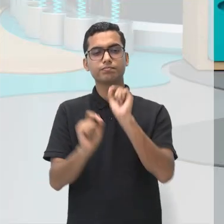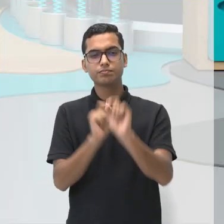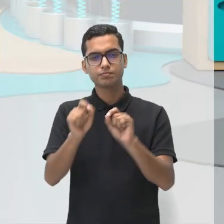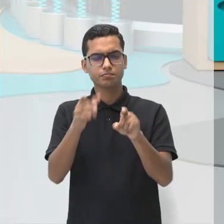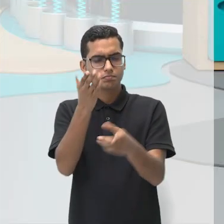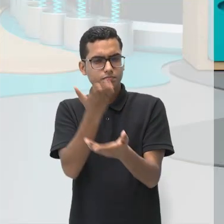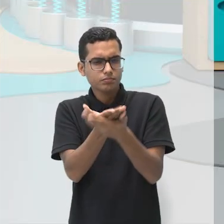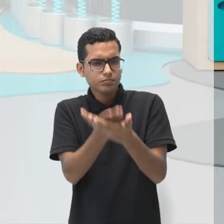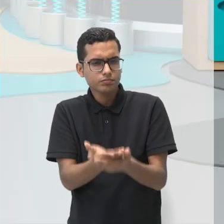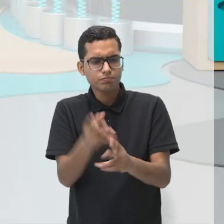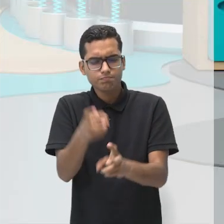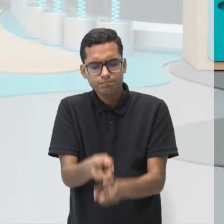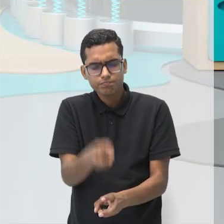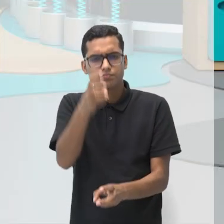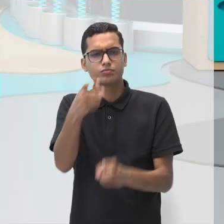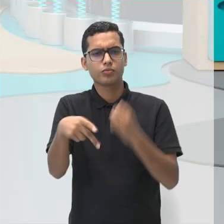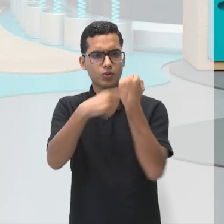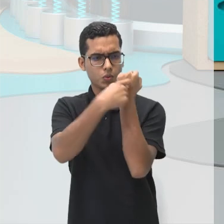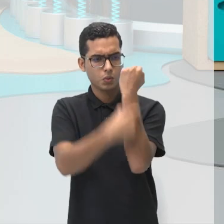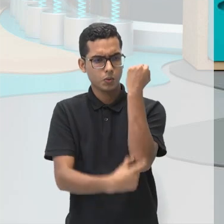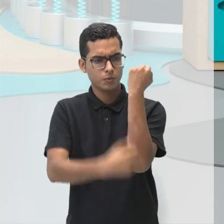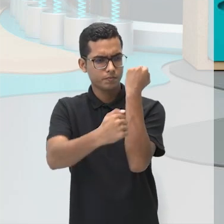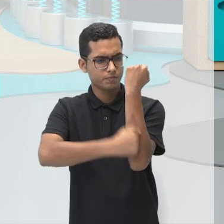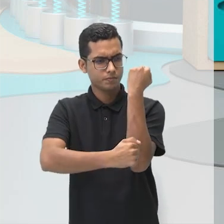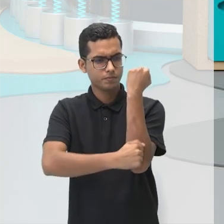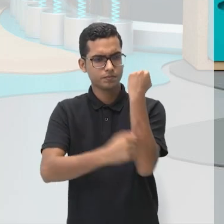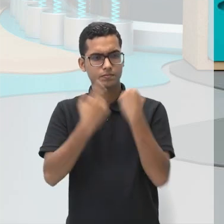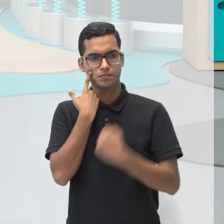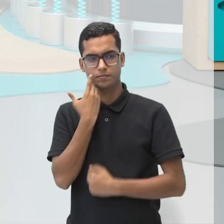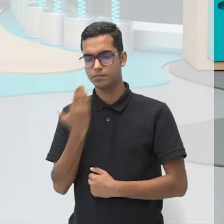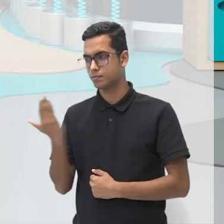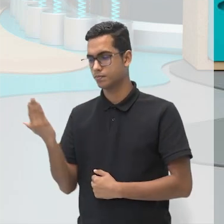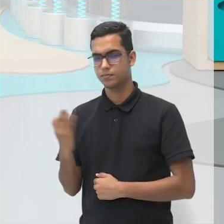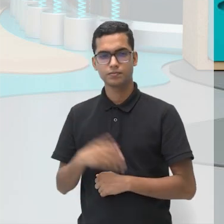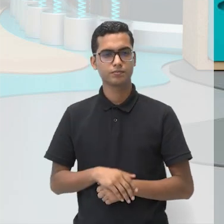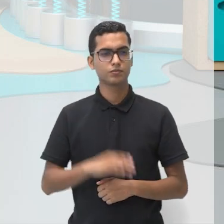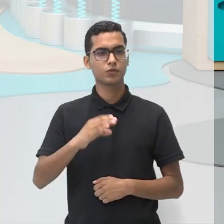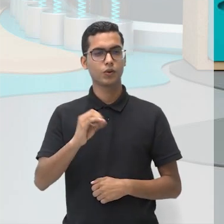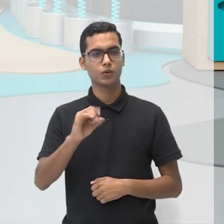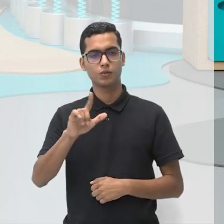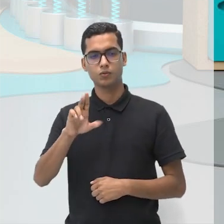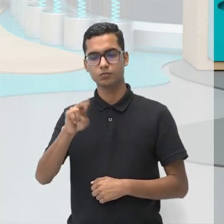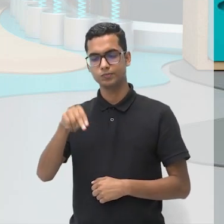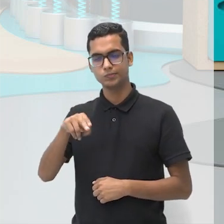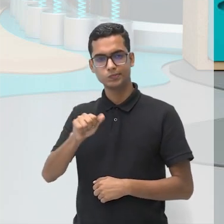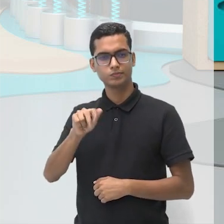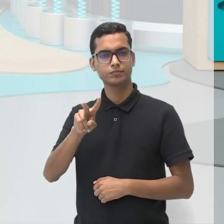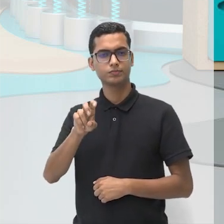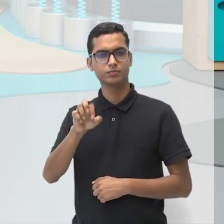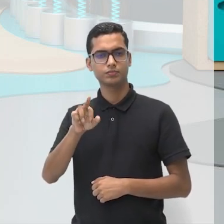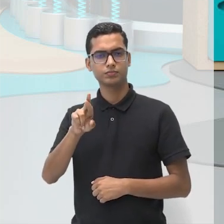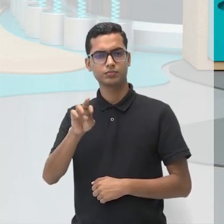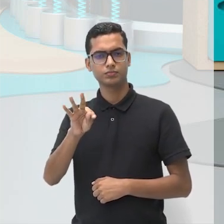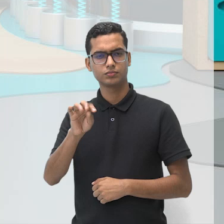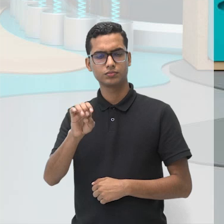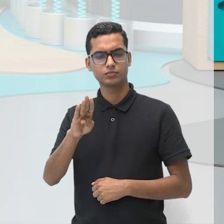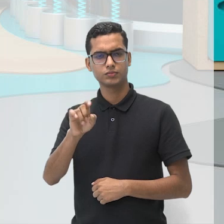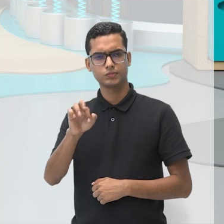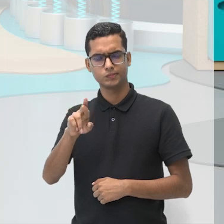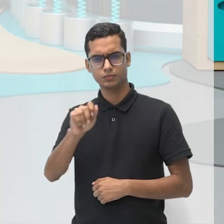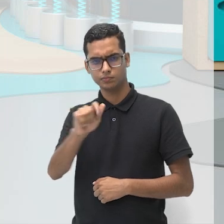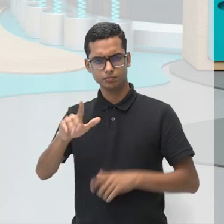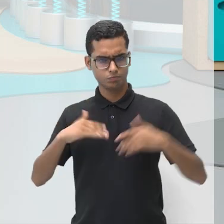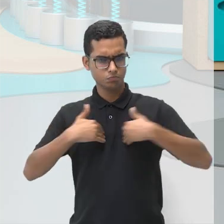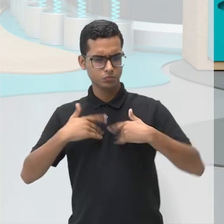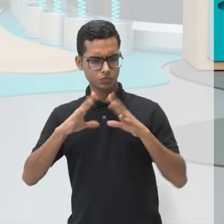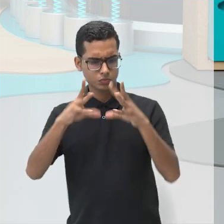a coluna vertebral, que é uma estrutura que caracteriza aí os seres vertebrados. Para a